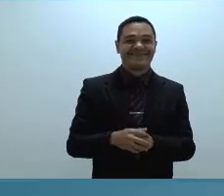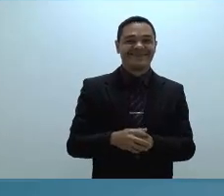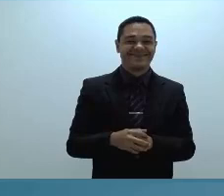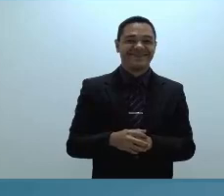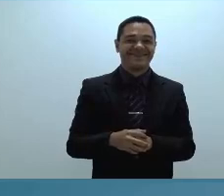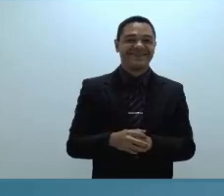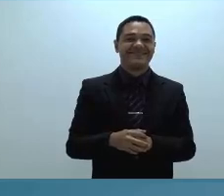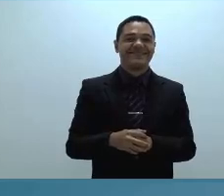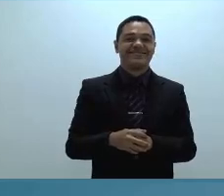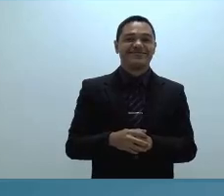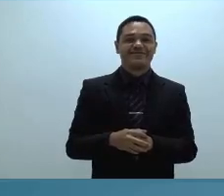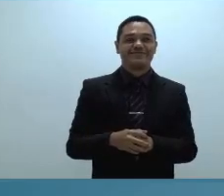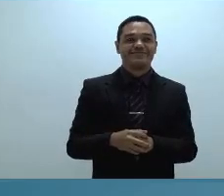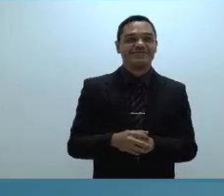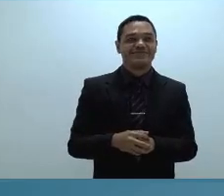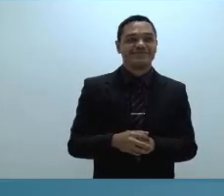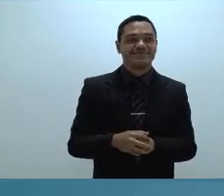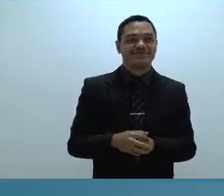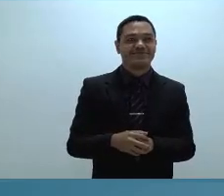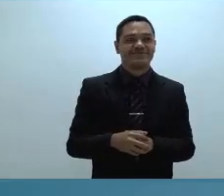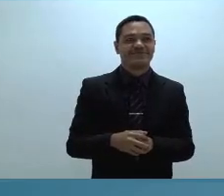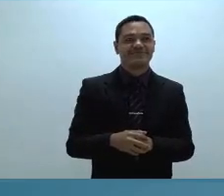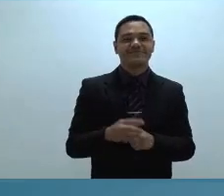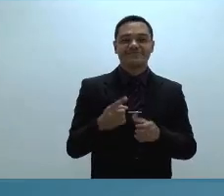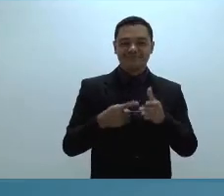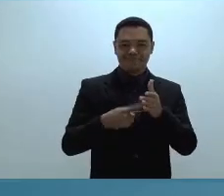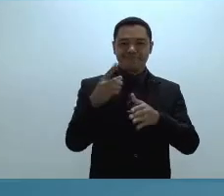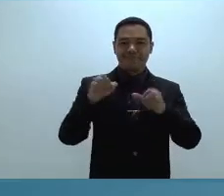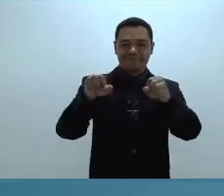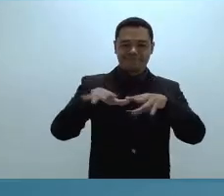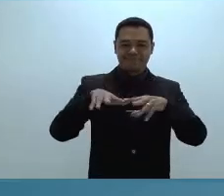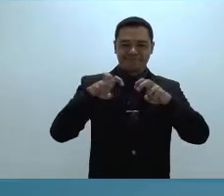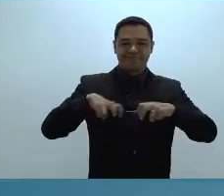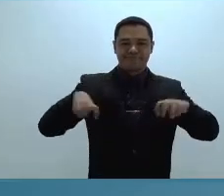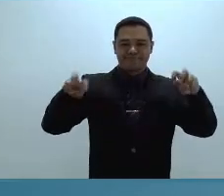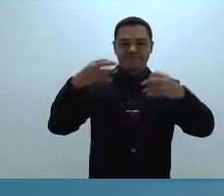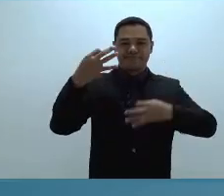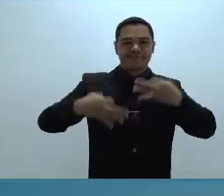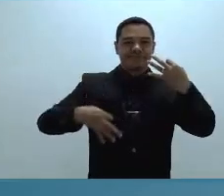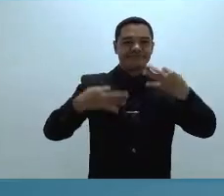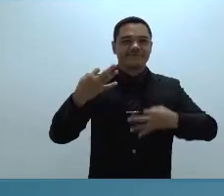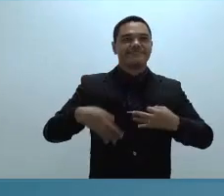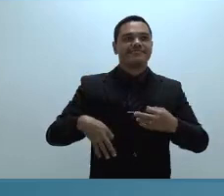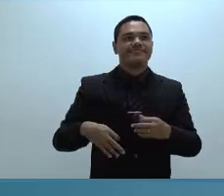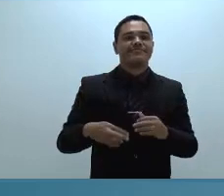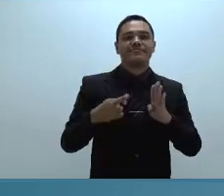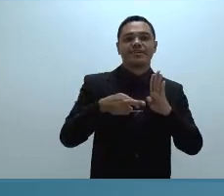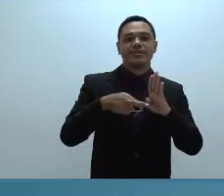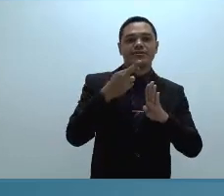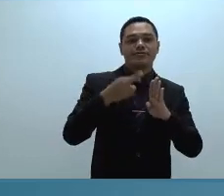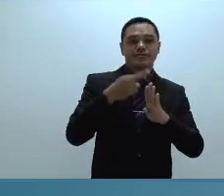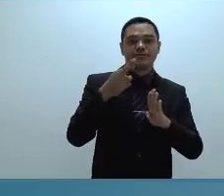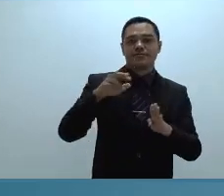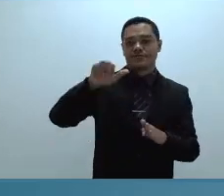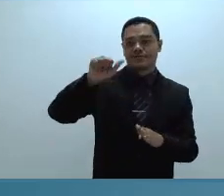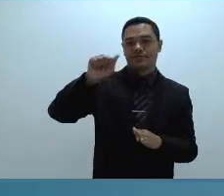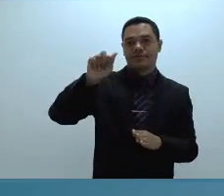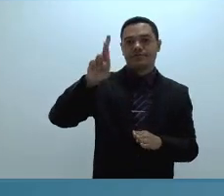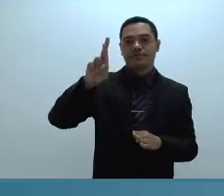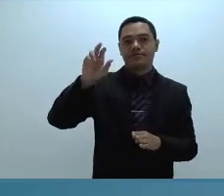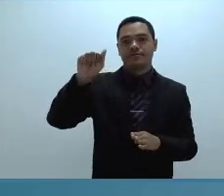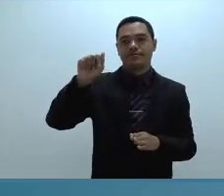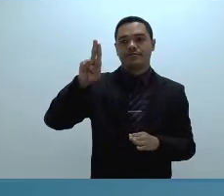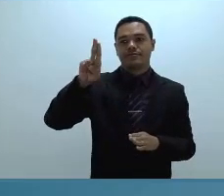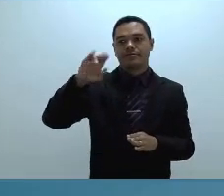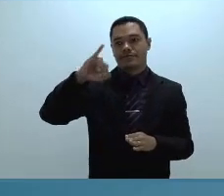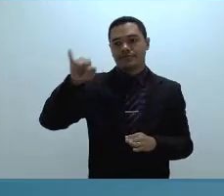competência da primeira sessão. Foi na relatoria do ministro Raul Araújo, publicado no TJR